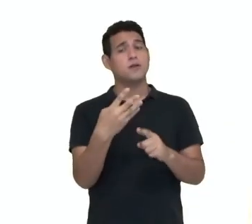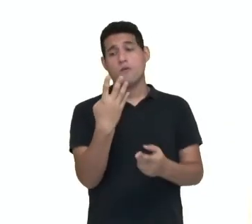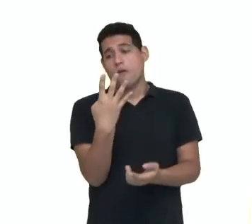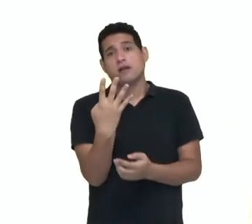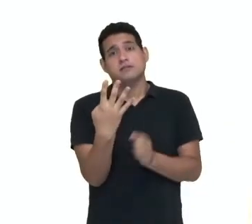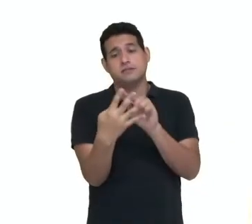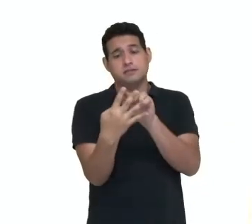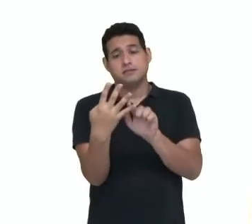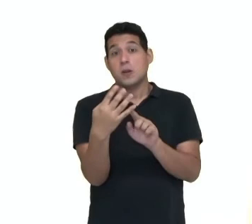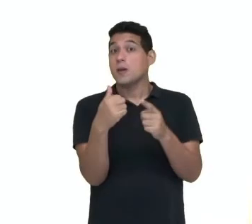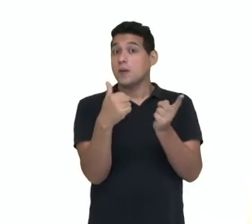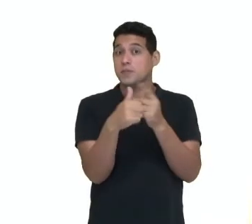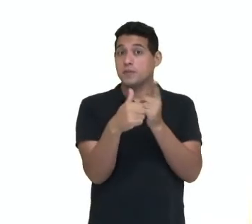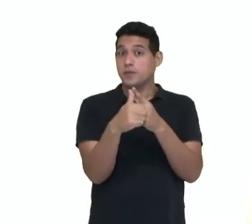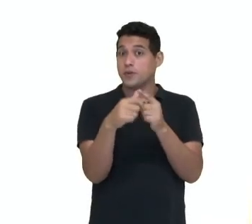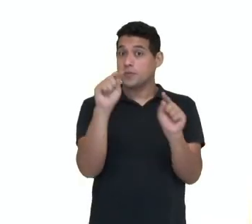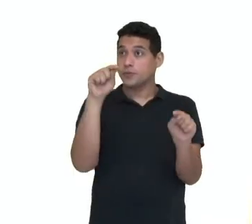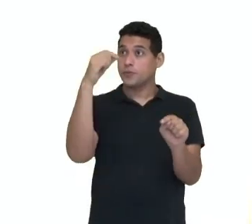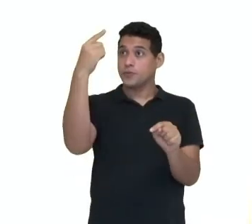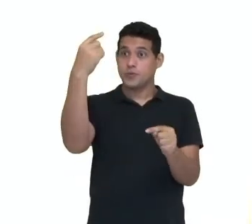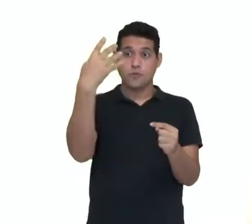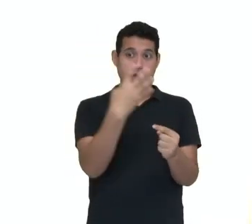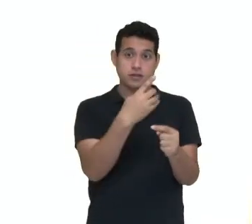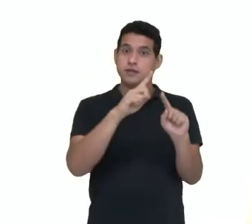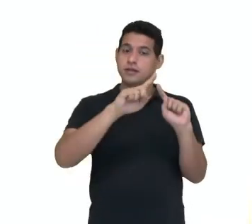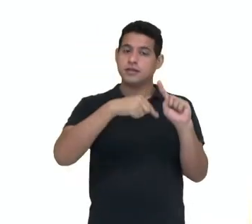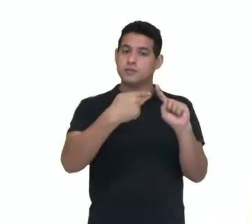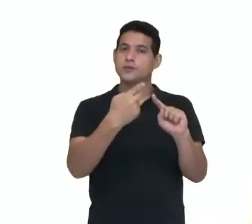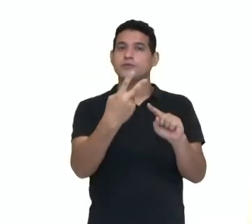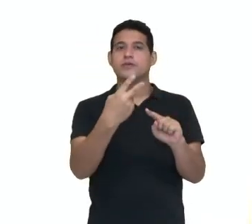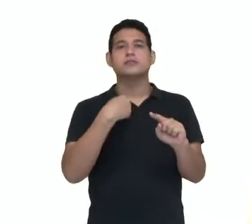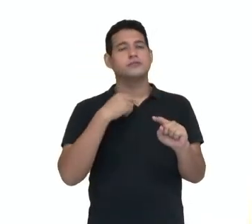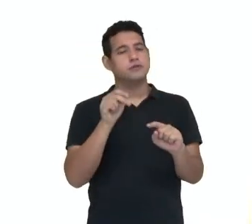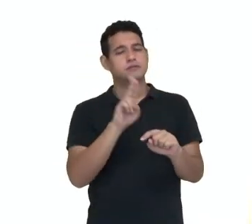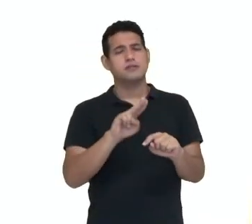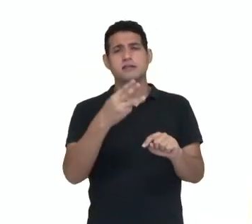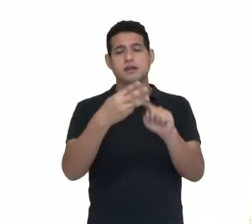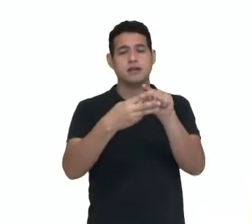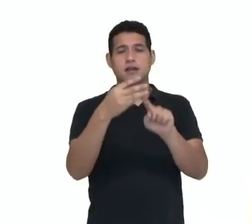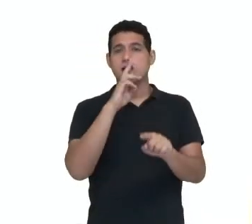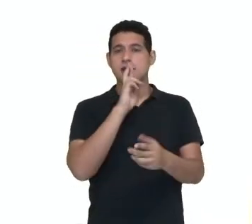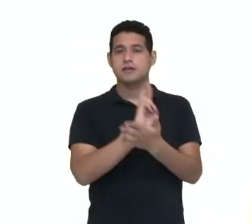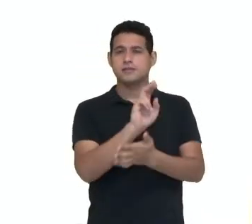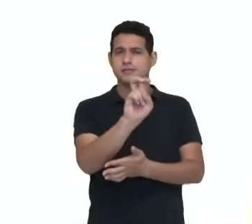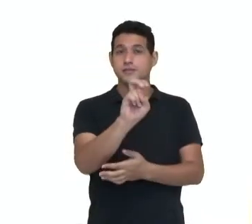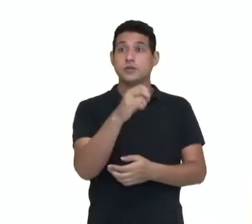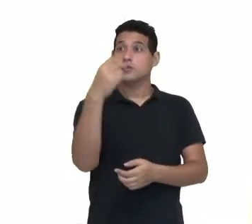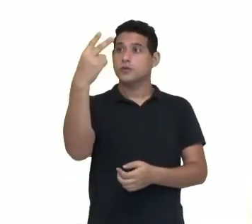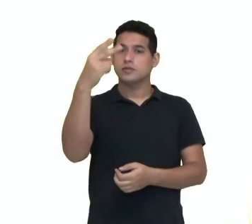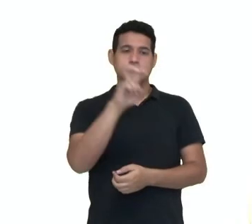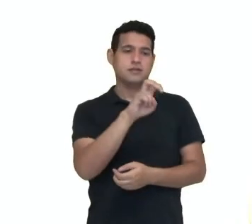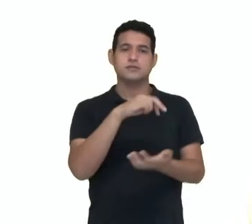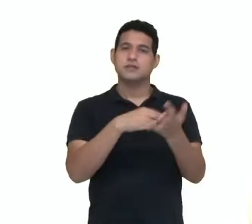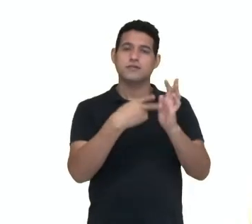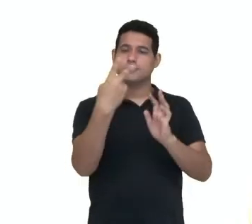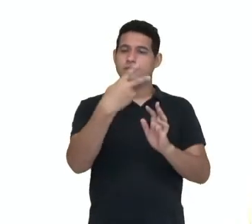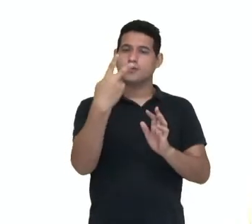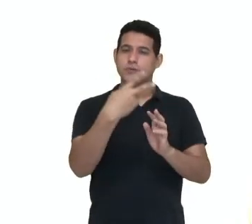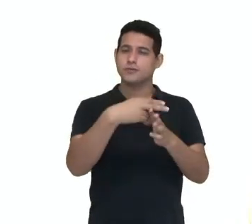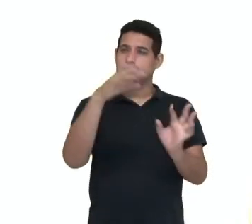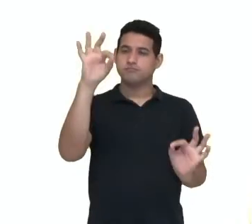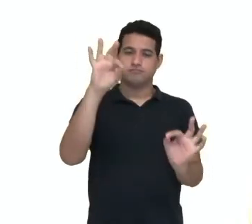primeiro ponto é 1 e 4. E depois, 2, que eu atribuí, mais 3, que dá 5. Então, 2 e 5 é o segundo par